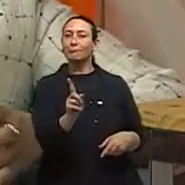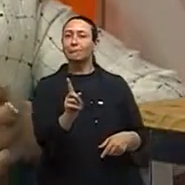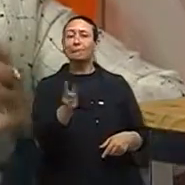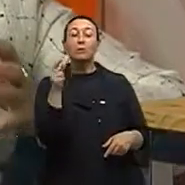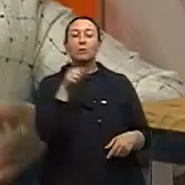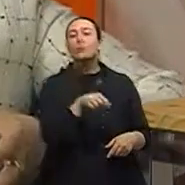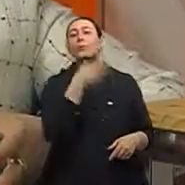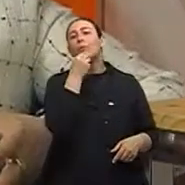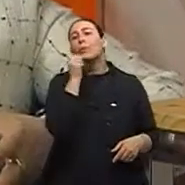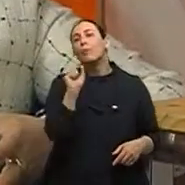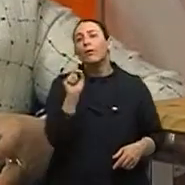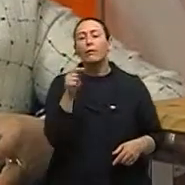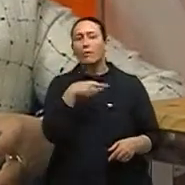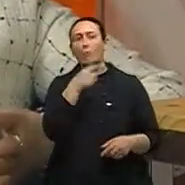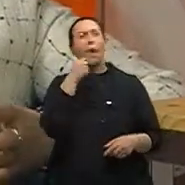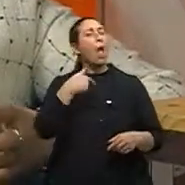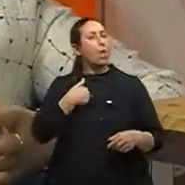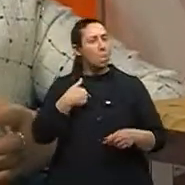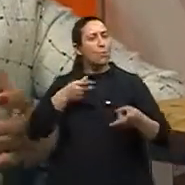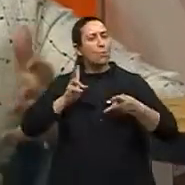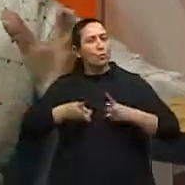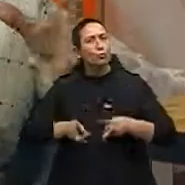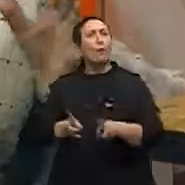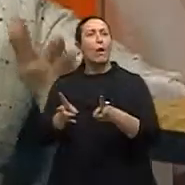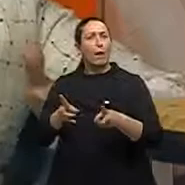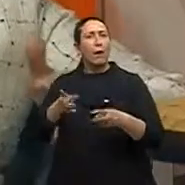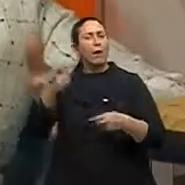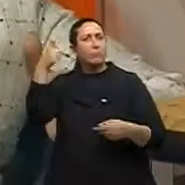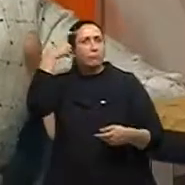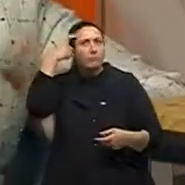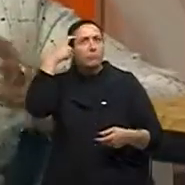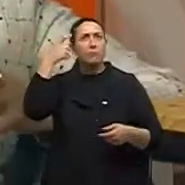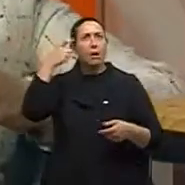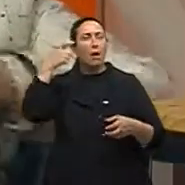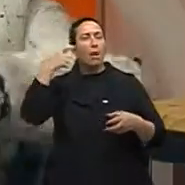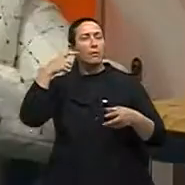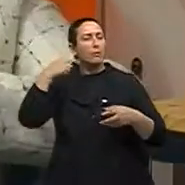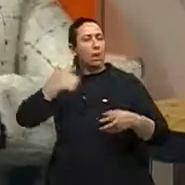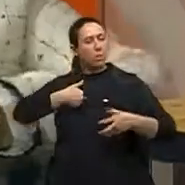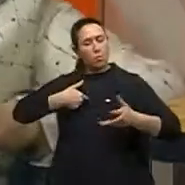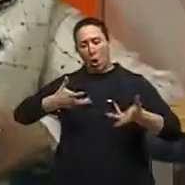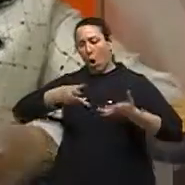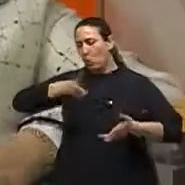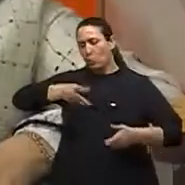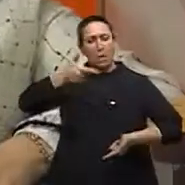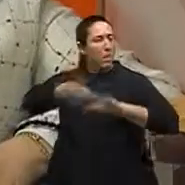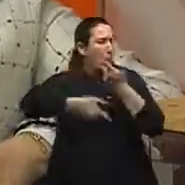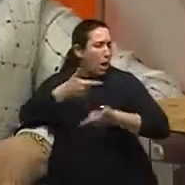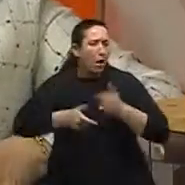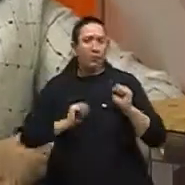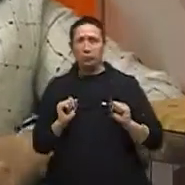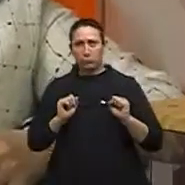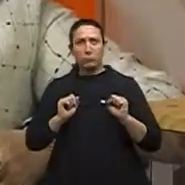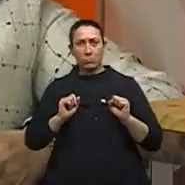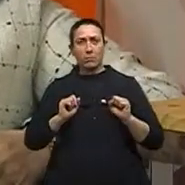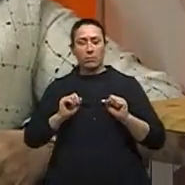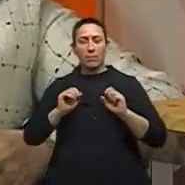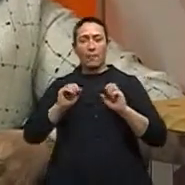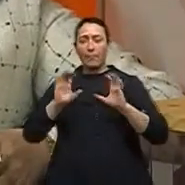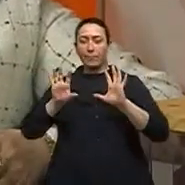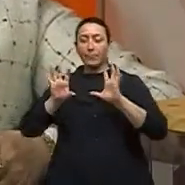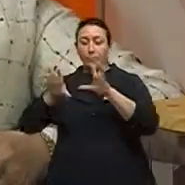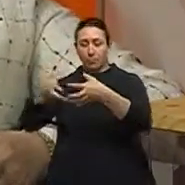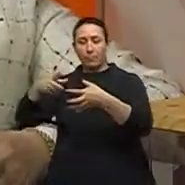em continuar se ocupando os homens de meia idade a turma seguinte é realizações